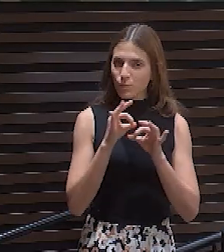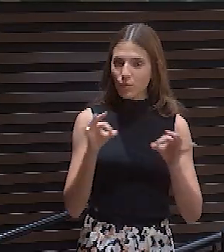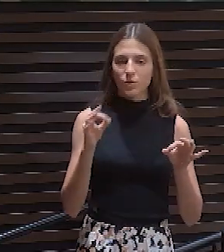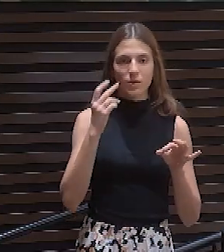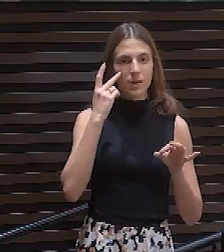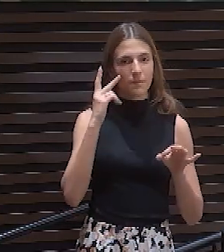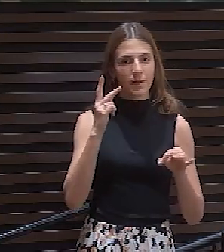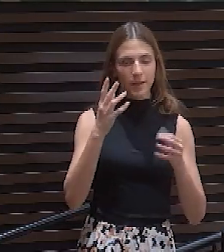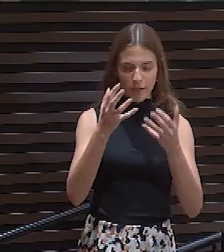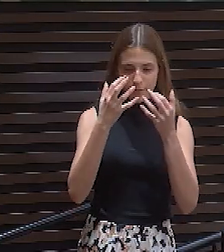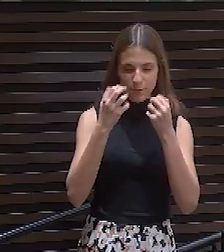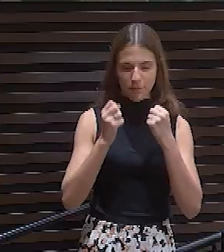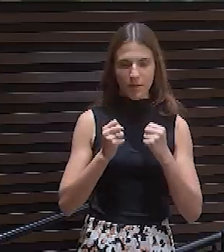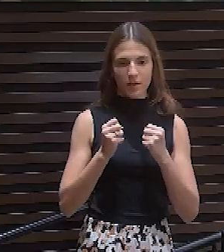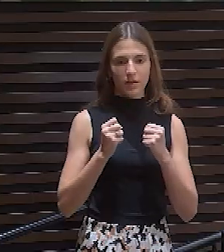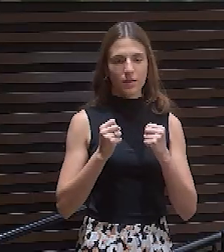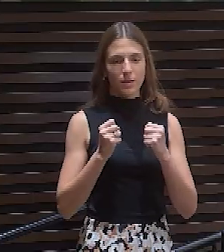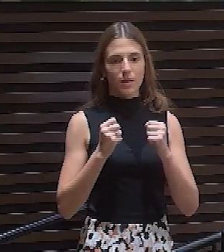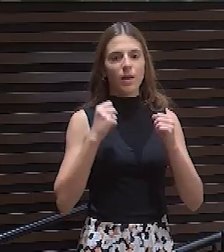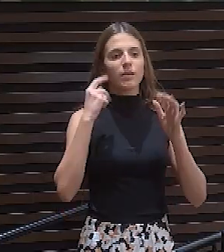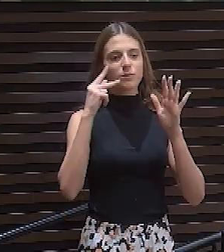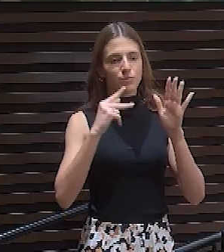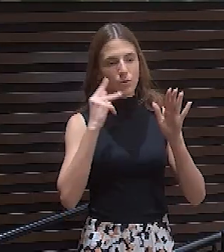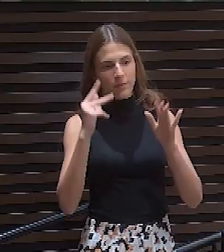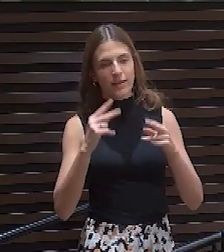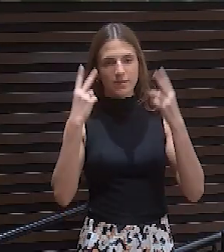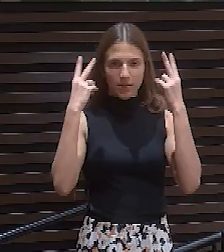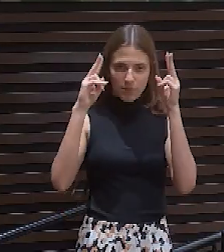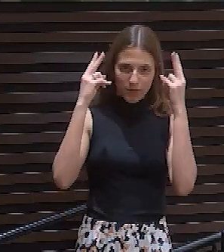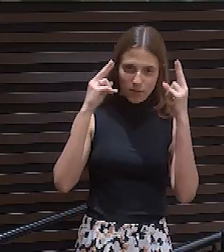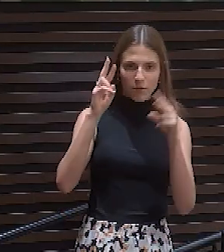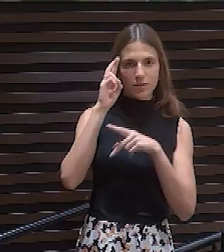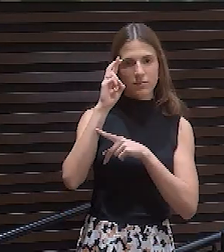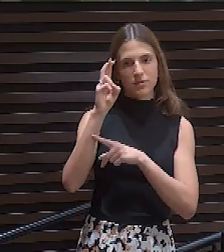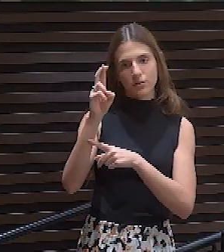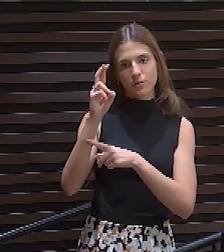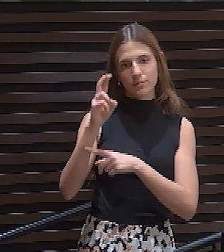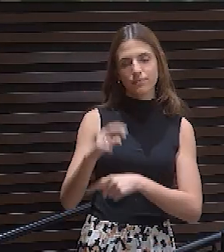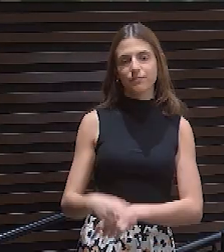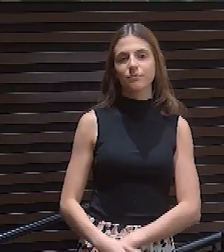para ganhar as vitórias do Senhor.